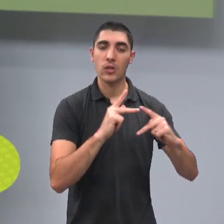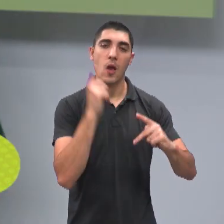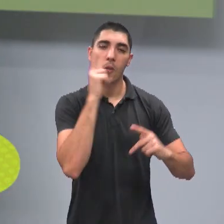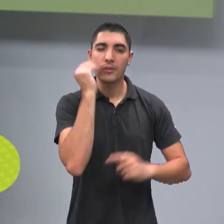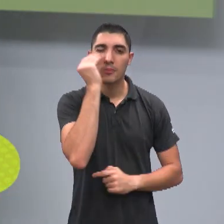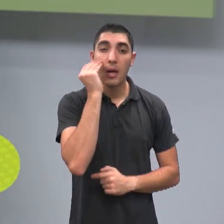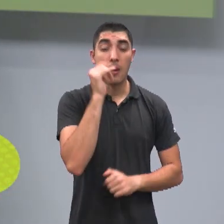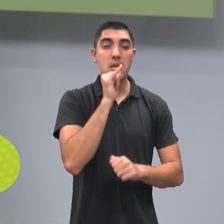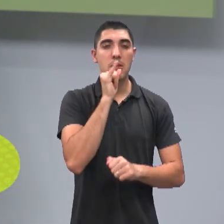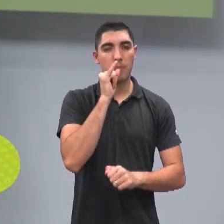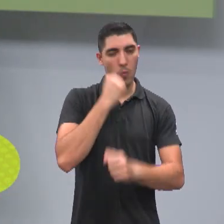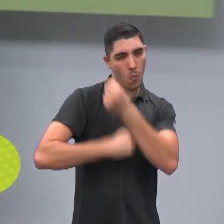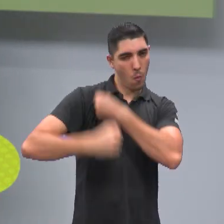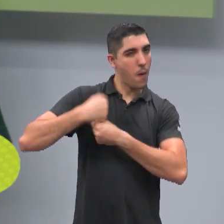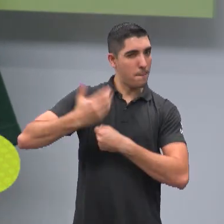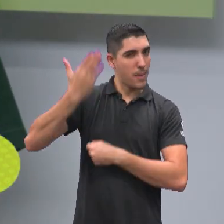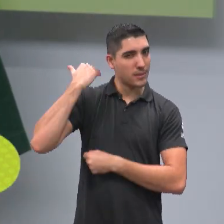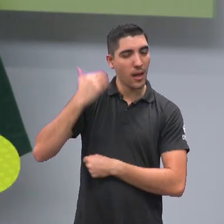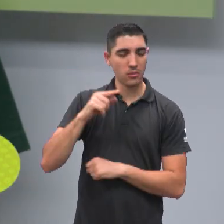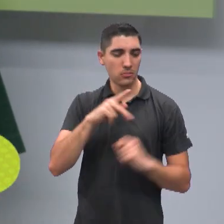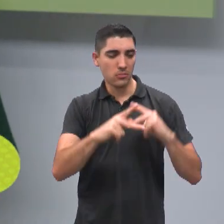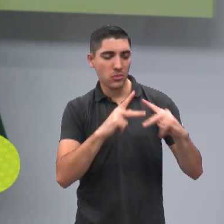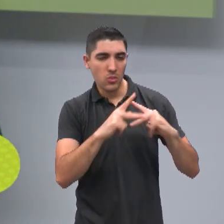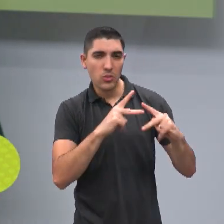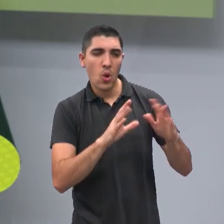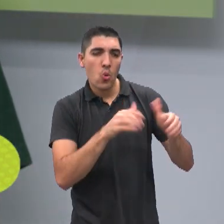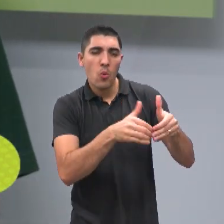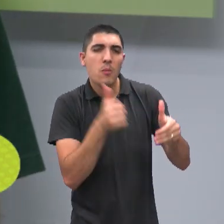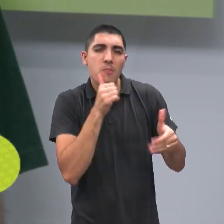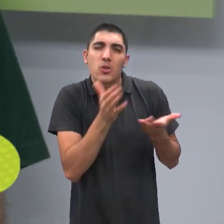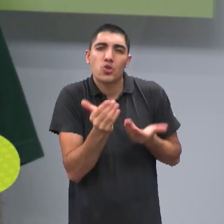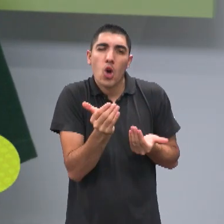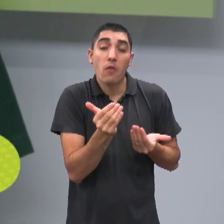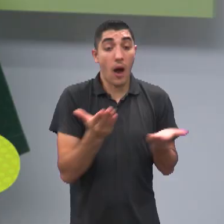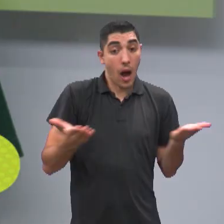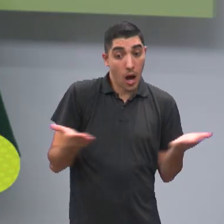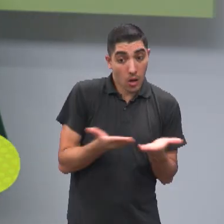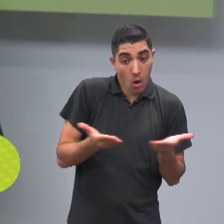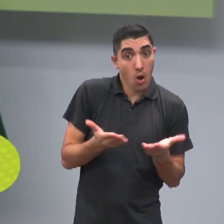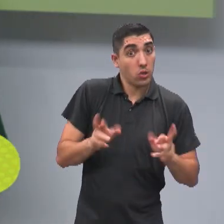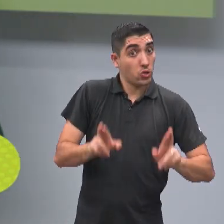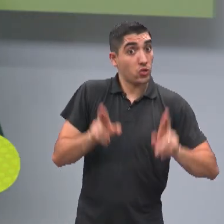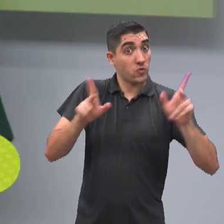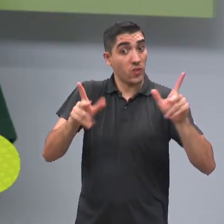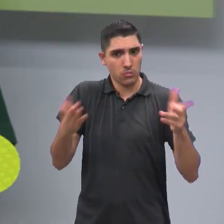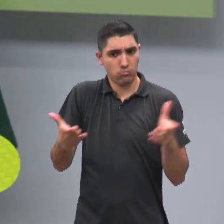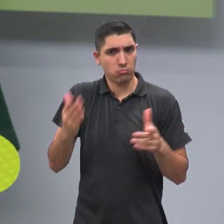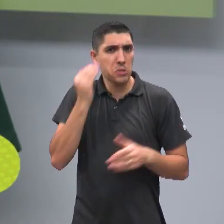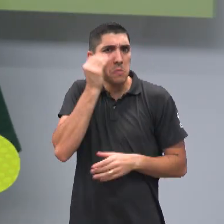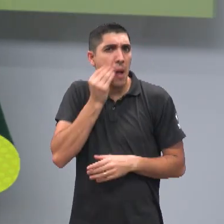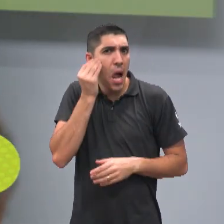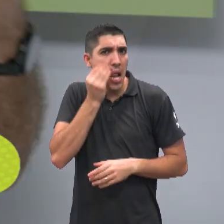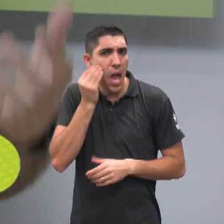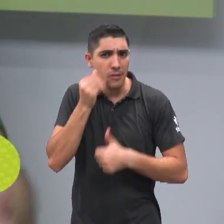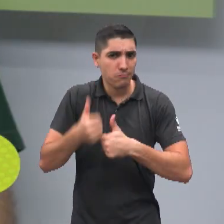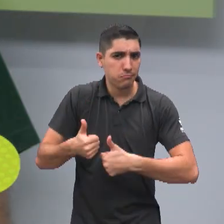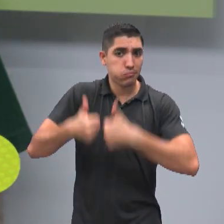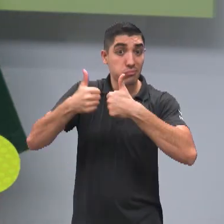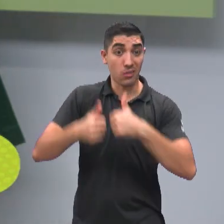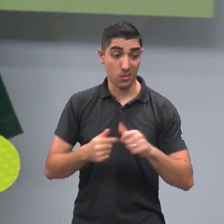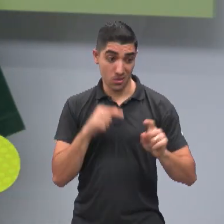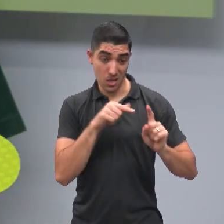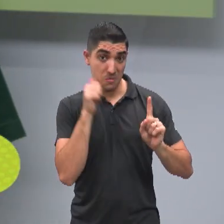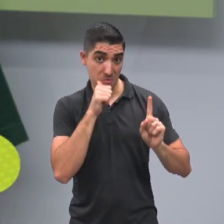José tinha uma equipe muito jovem, esse ano já tem uma equipe mais experiente. E chegando essa jogadora com experiência de